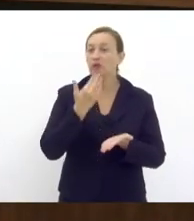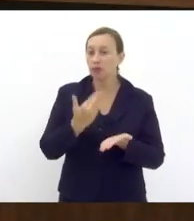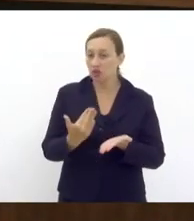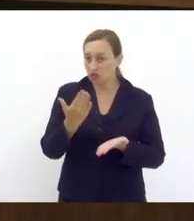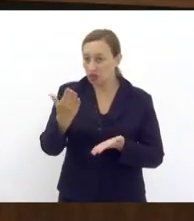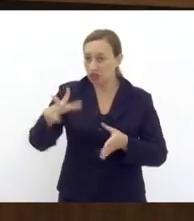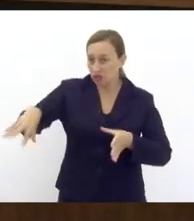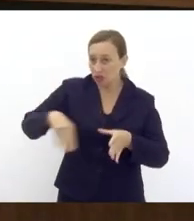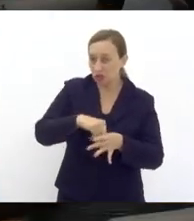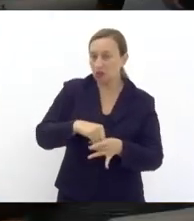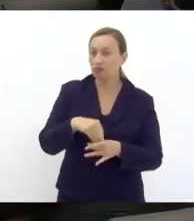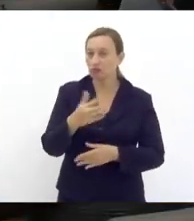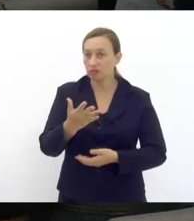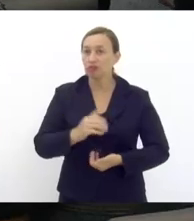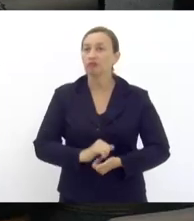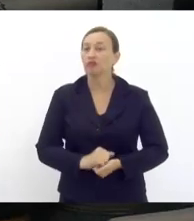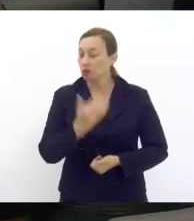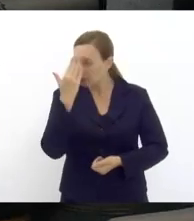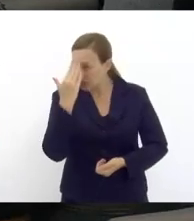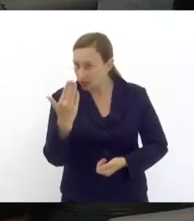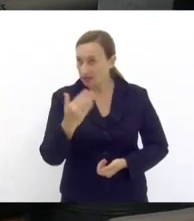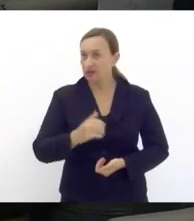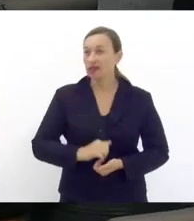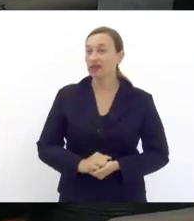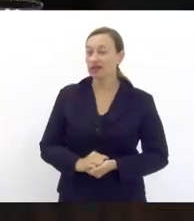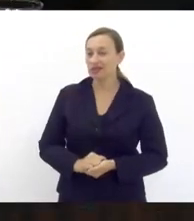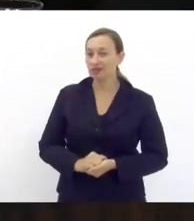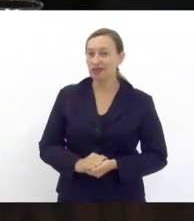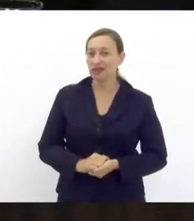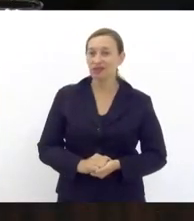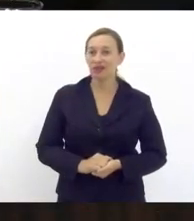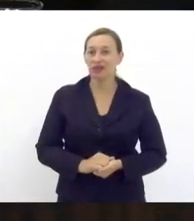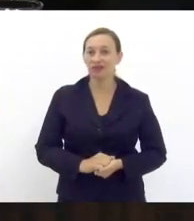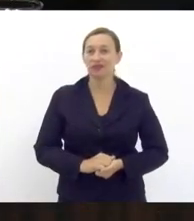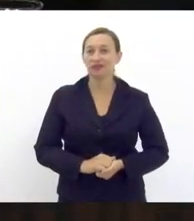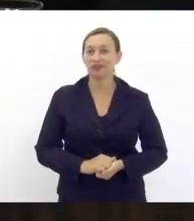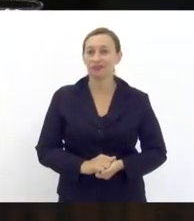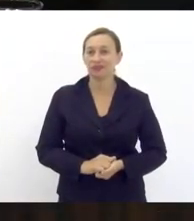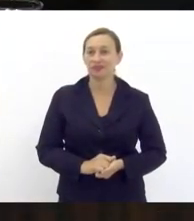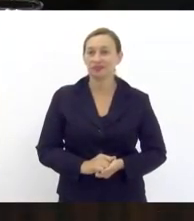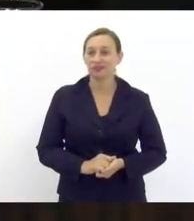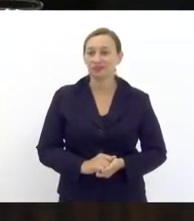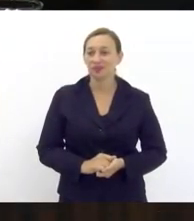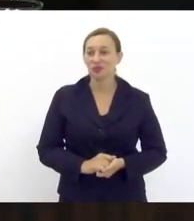aí de inclusão, por favor. Muito obrigado, deputado.